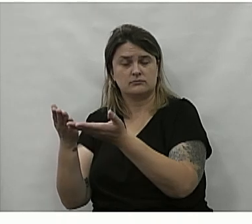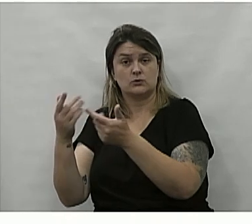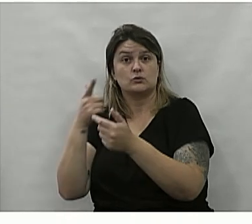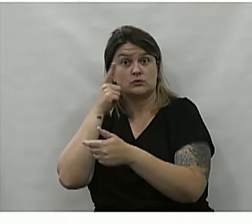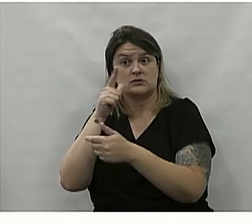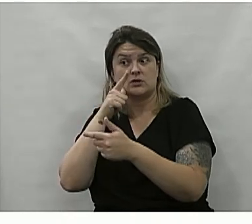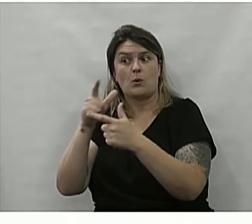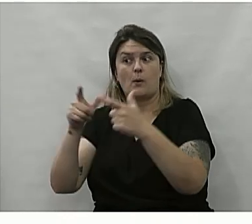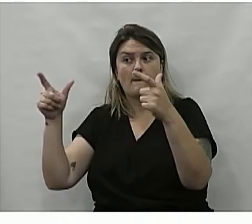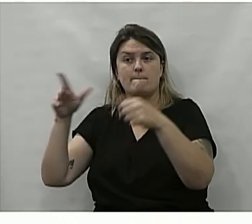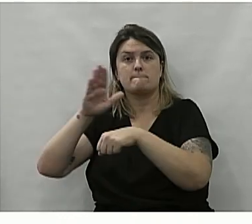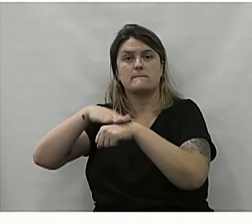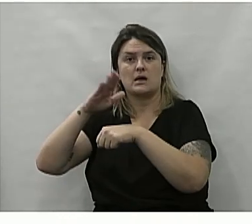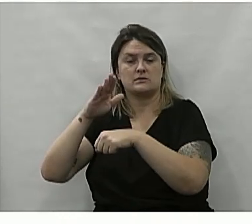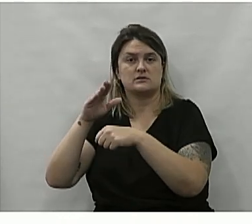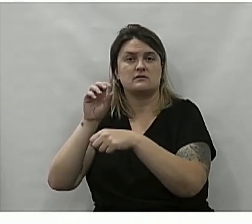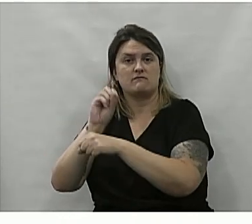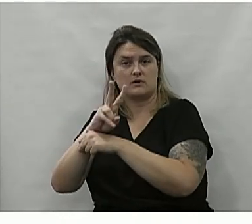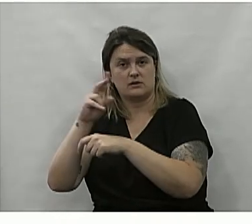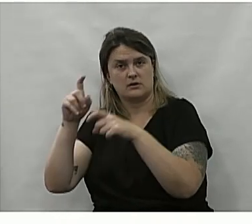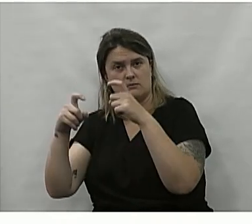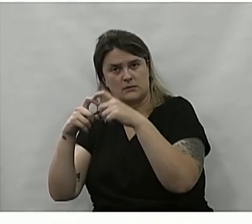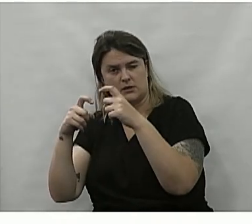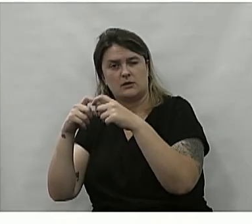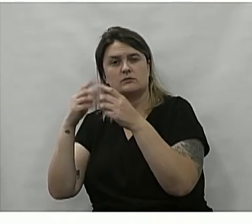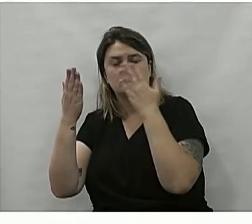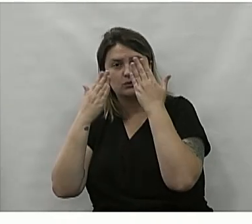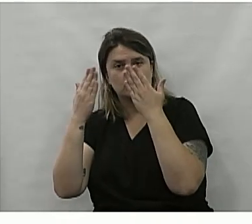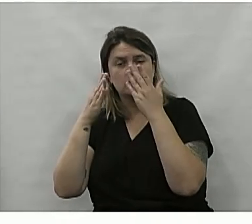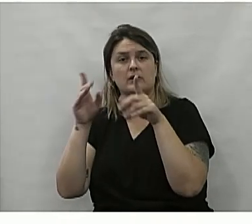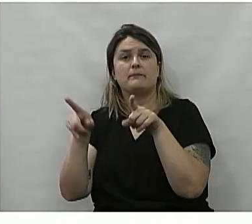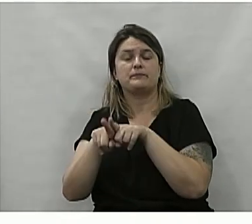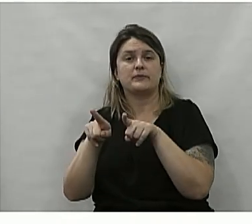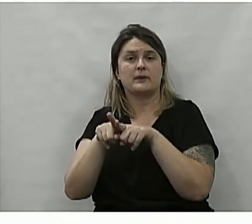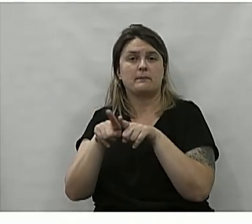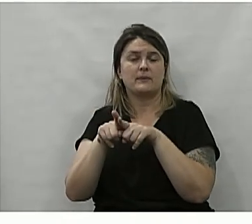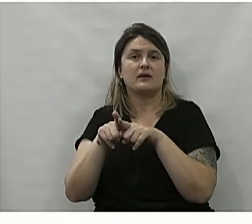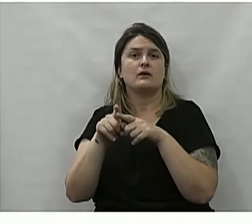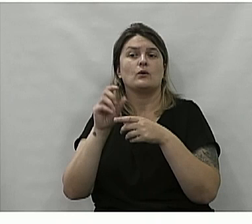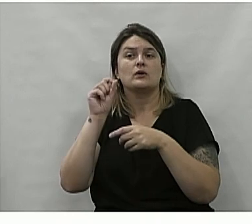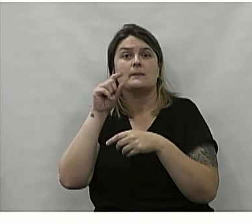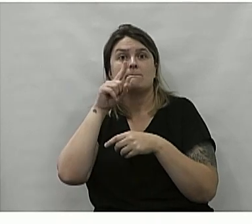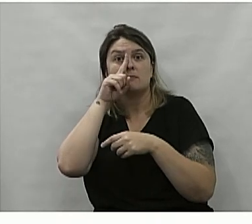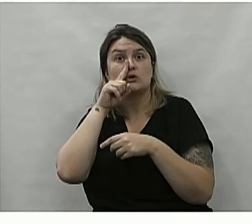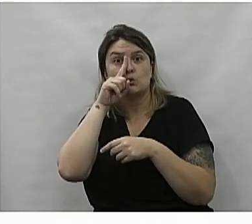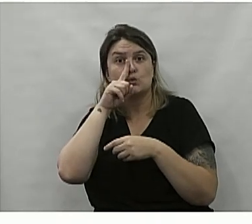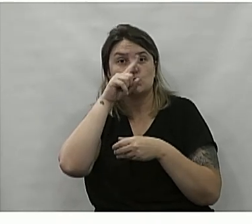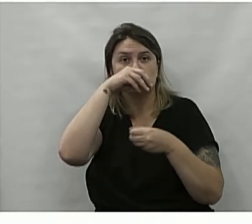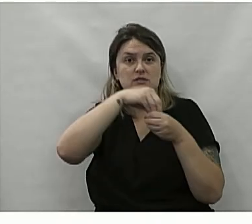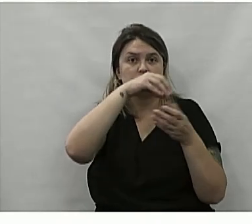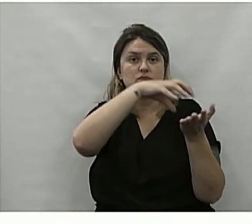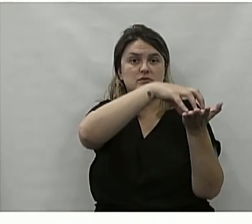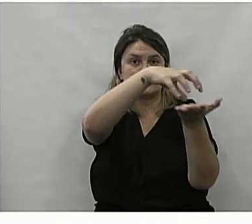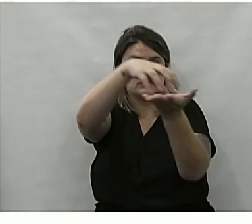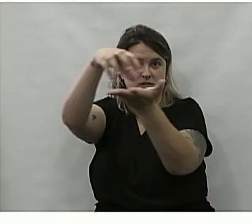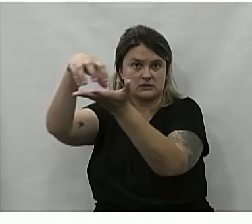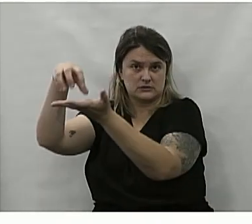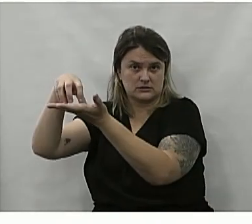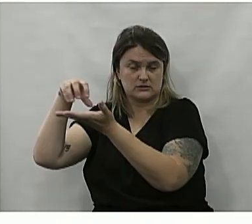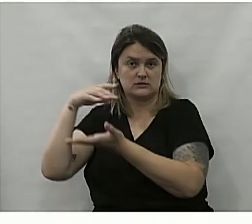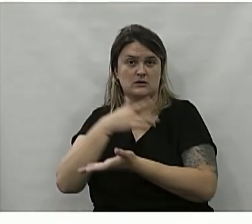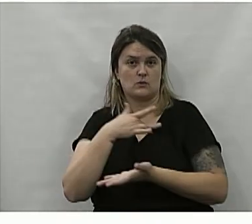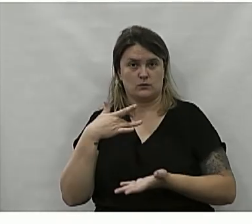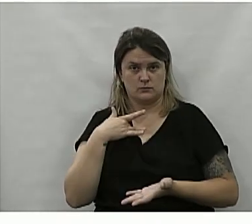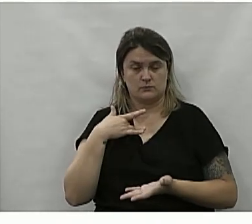Ampliar A oferta De consultas O trabalho Das estratificações De risco Nas unidades De saúde Hoje As